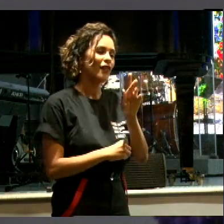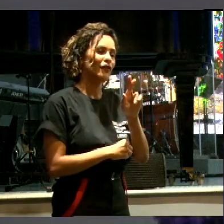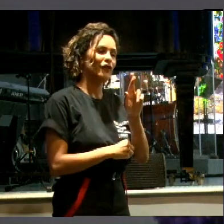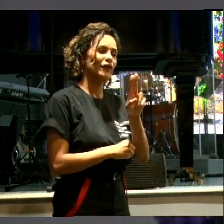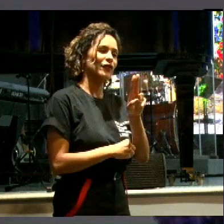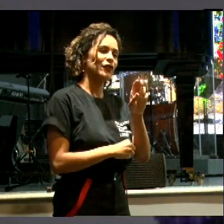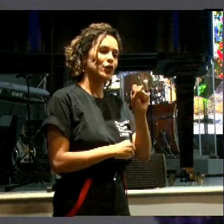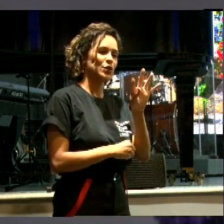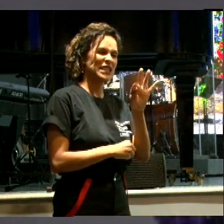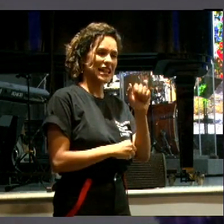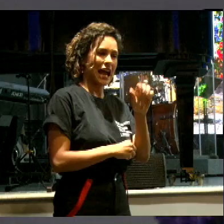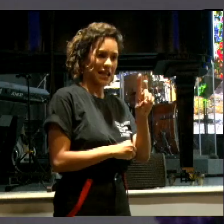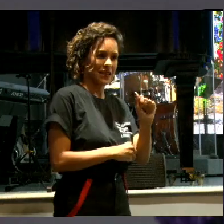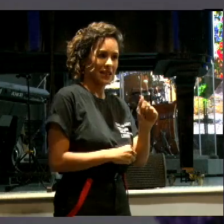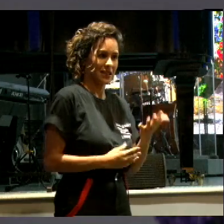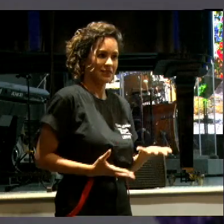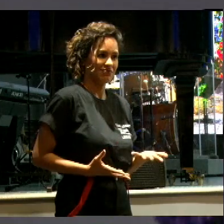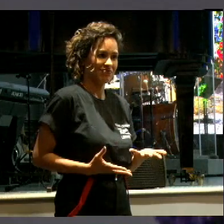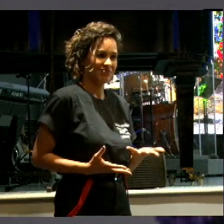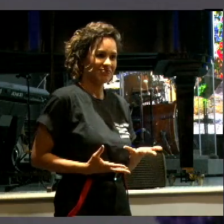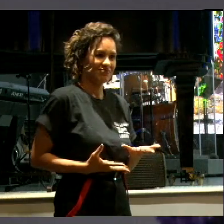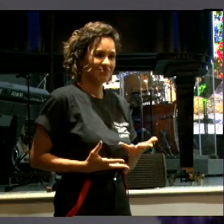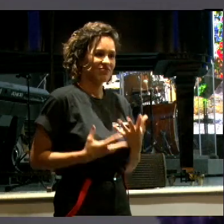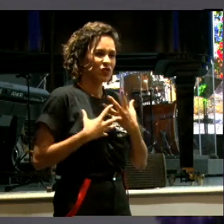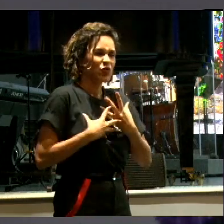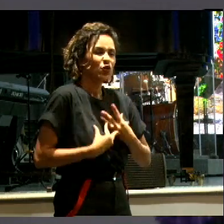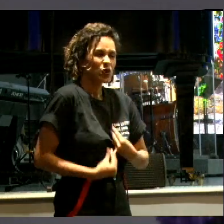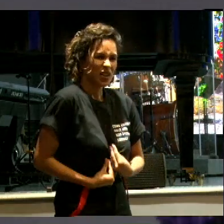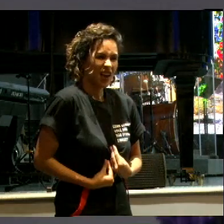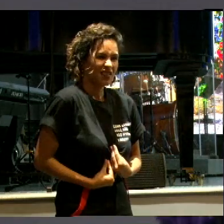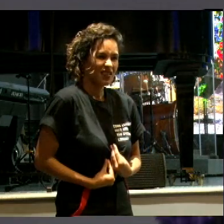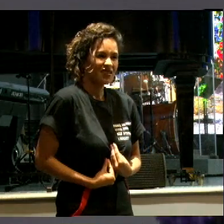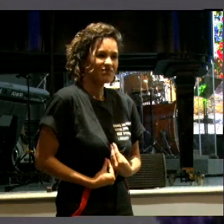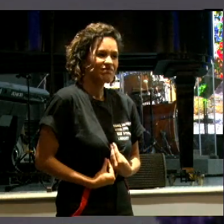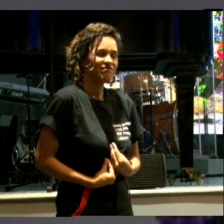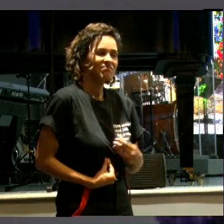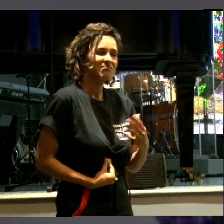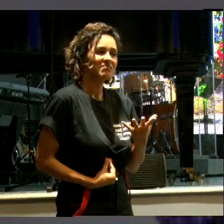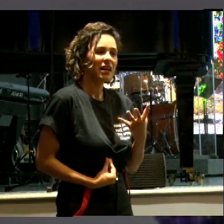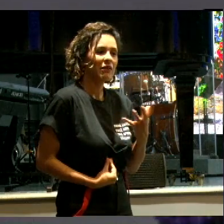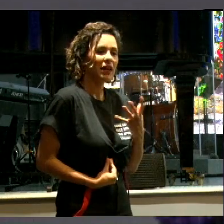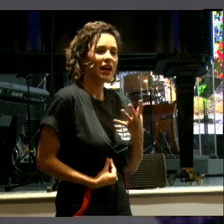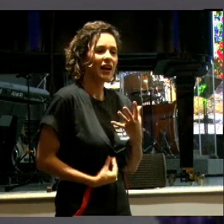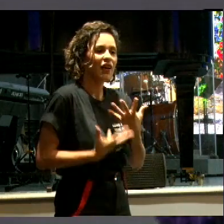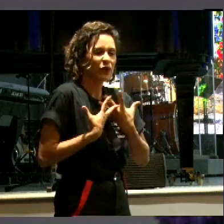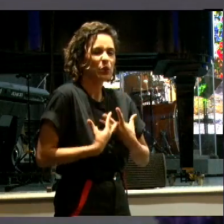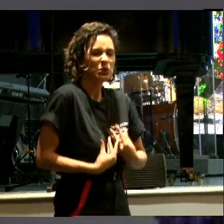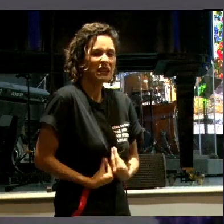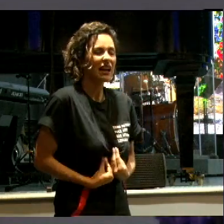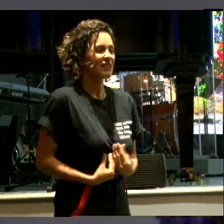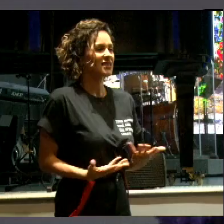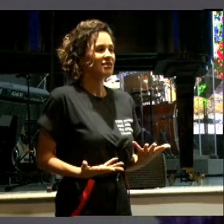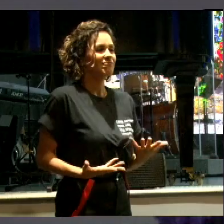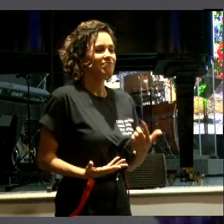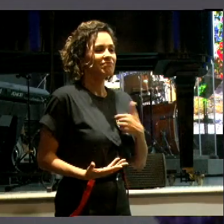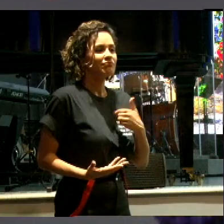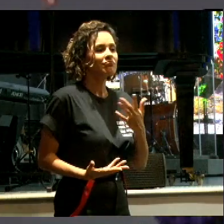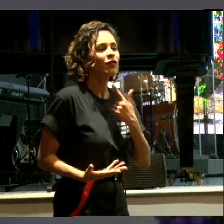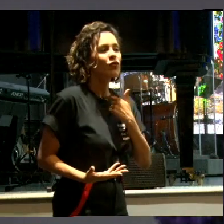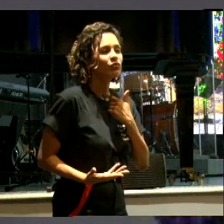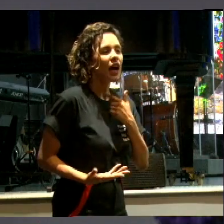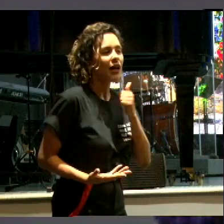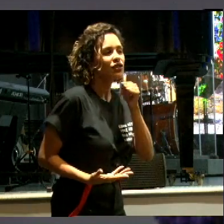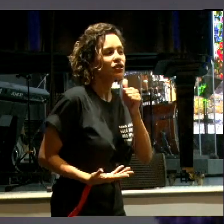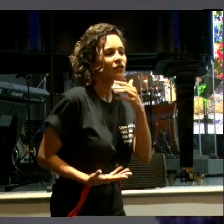abrindo legalidade, já desde o ventre, falando que eu quero uma filha, ou seja, ela está